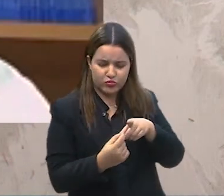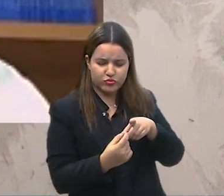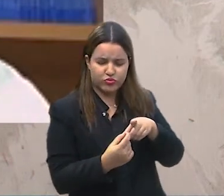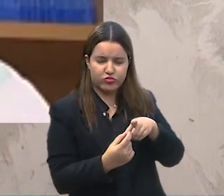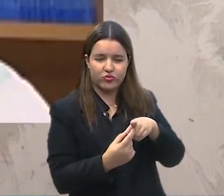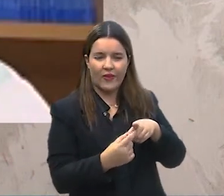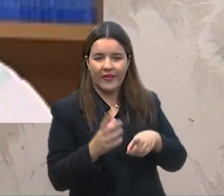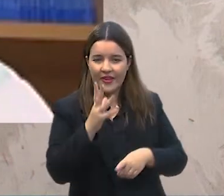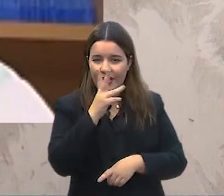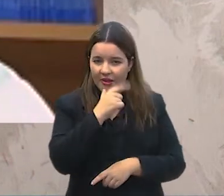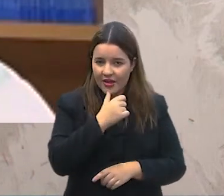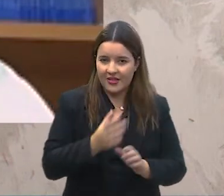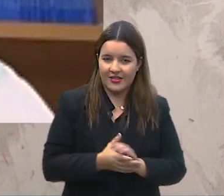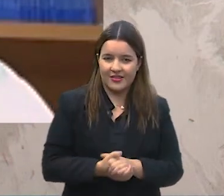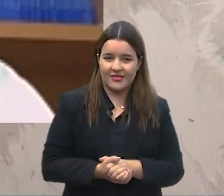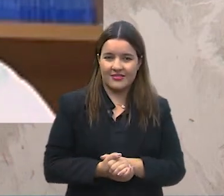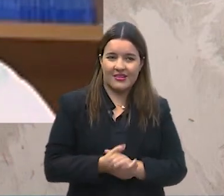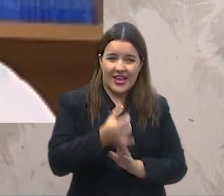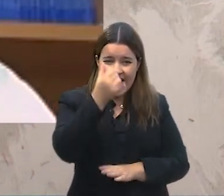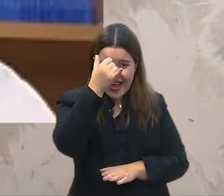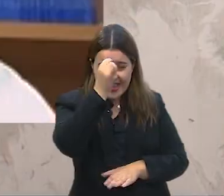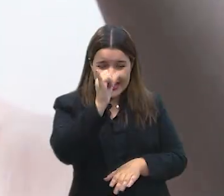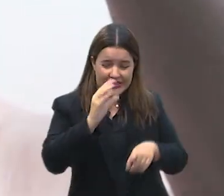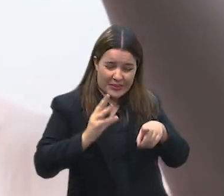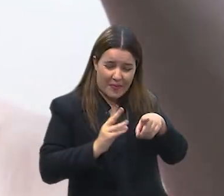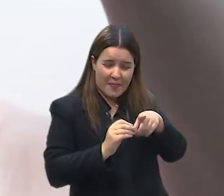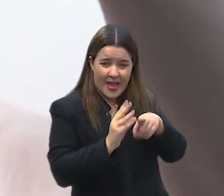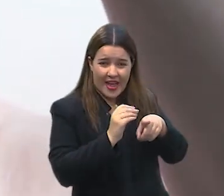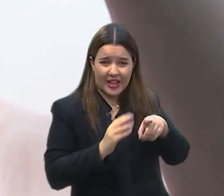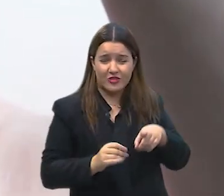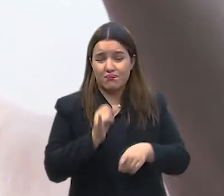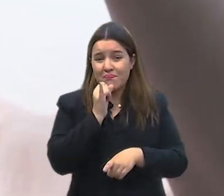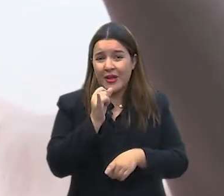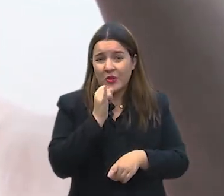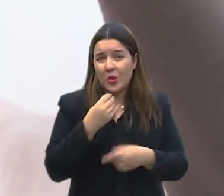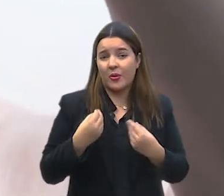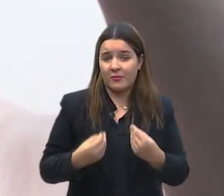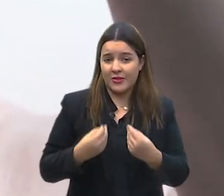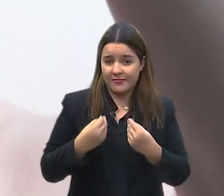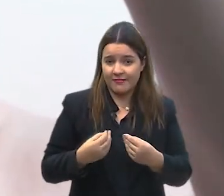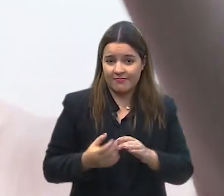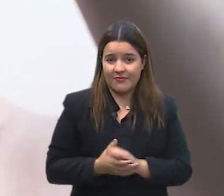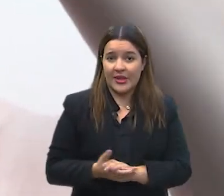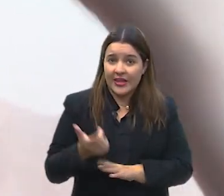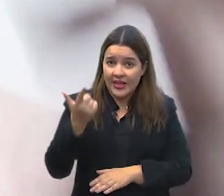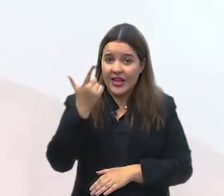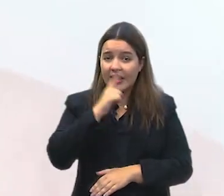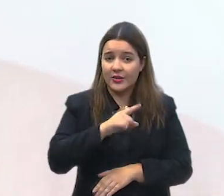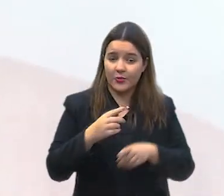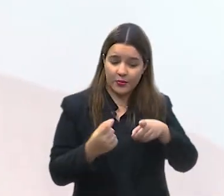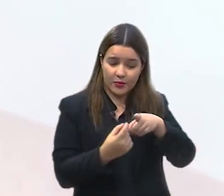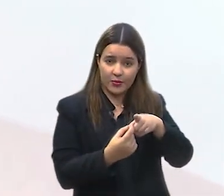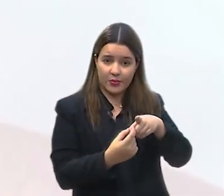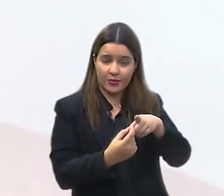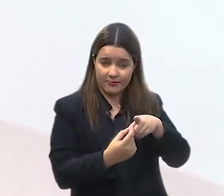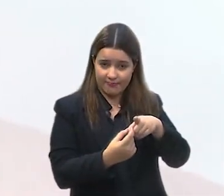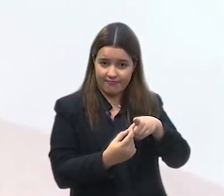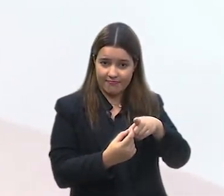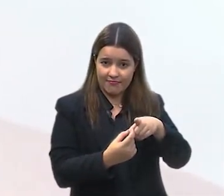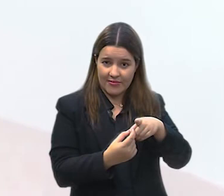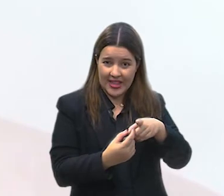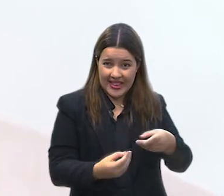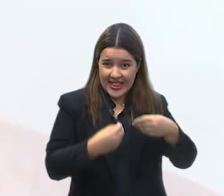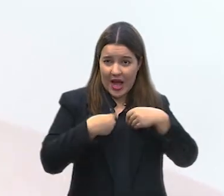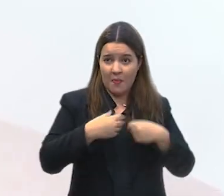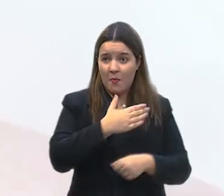ou seja, evitando os eventos adversos da própria intervenção e garantir que aquela doença não seja capaz de matar